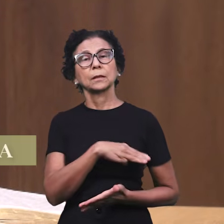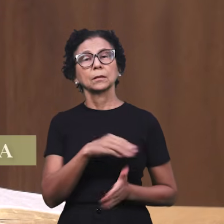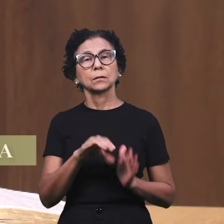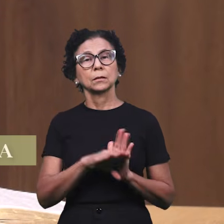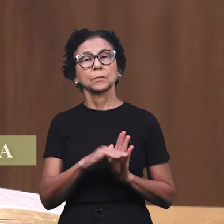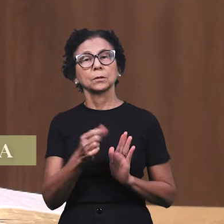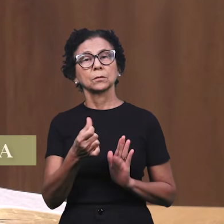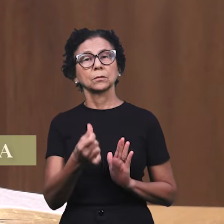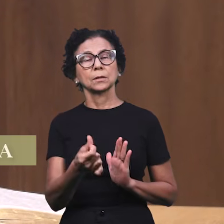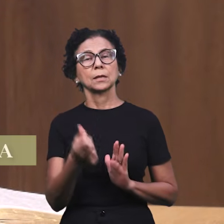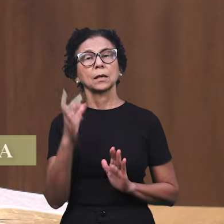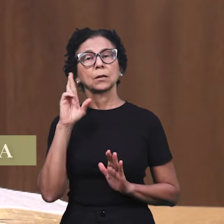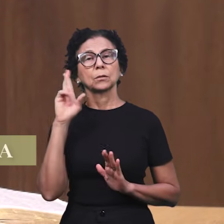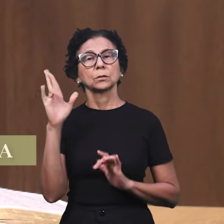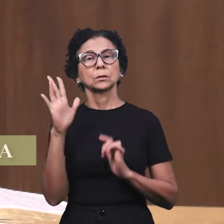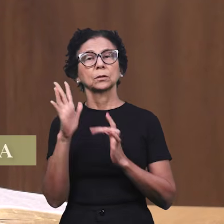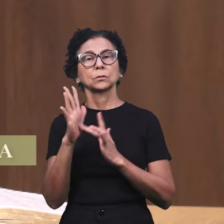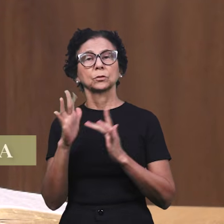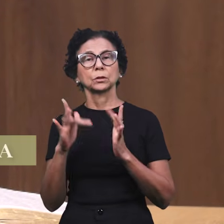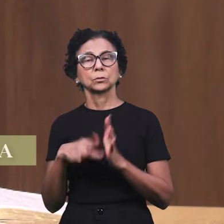Ele fala